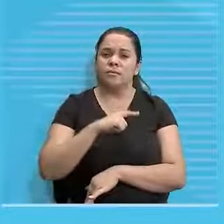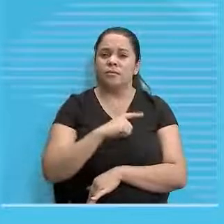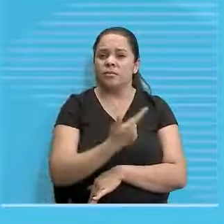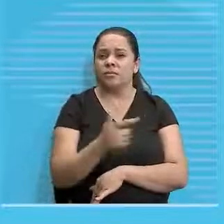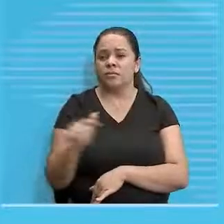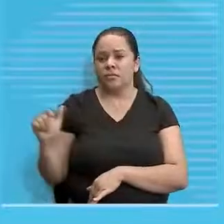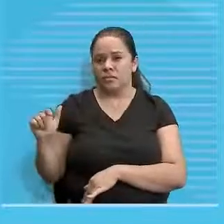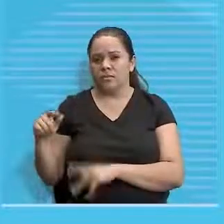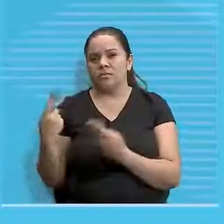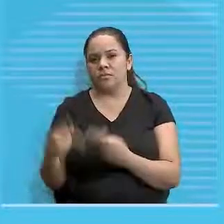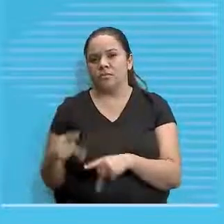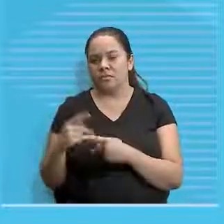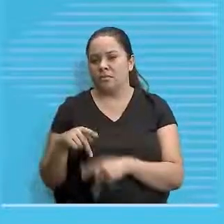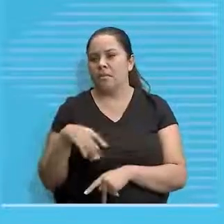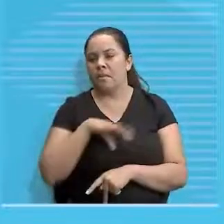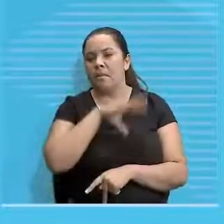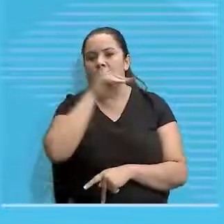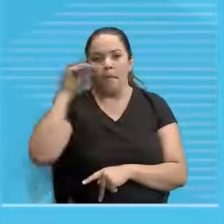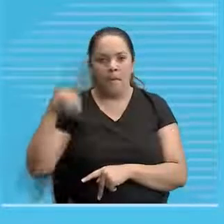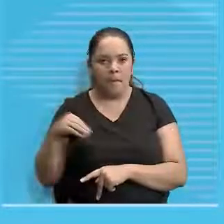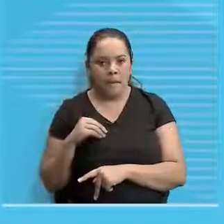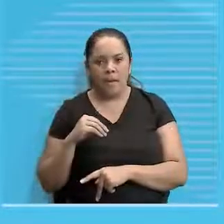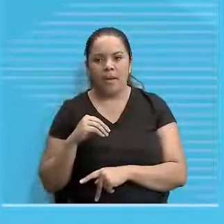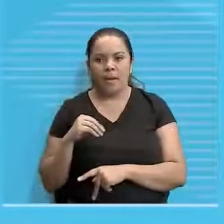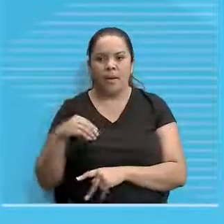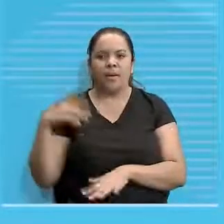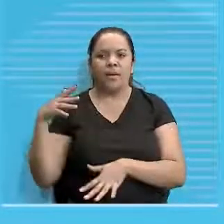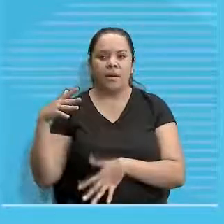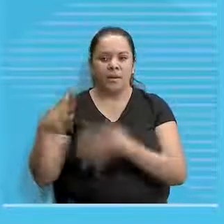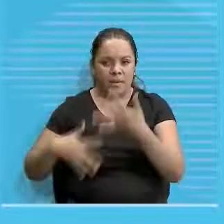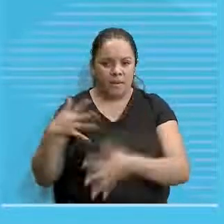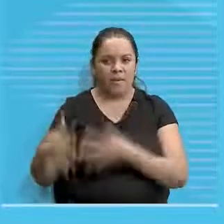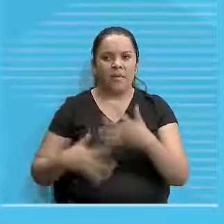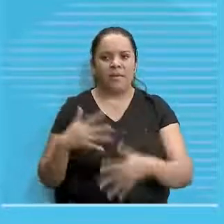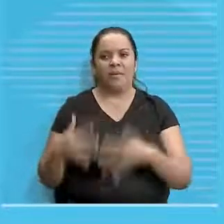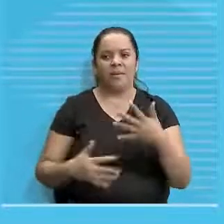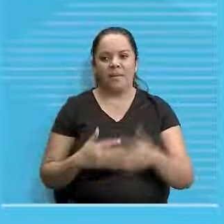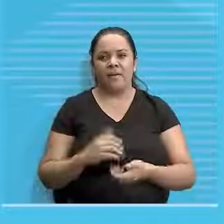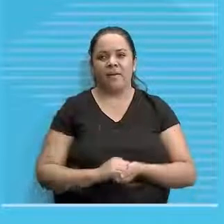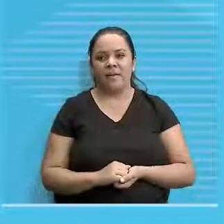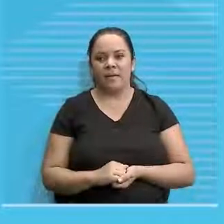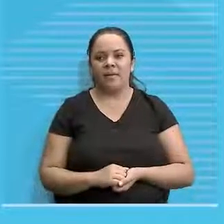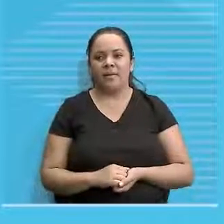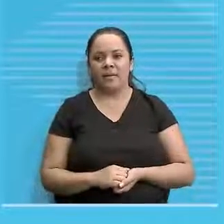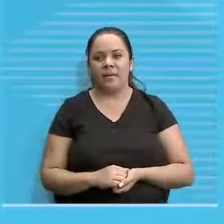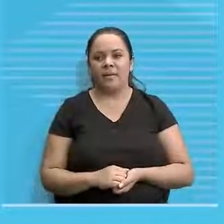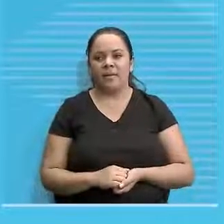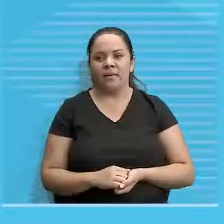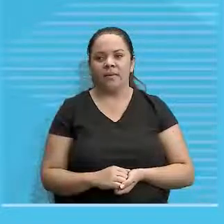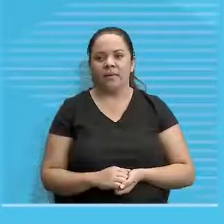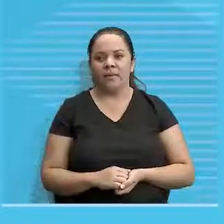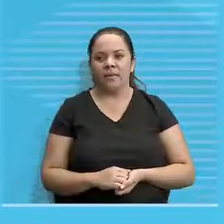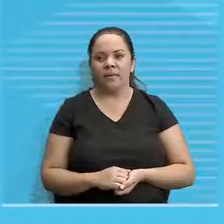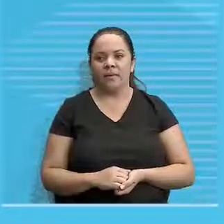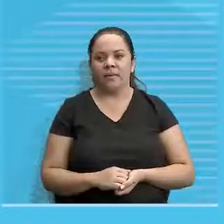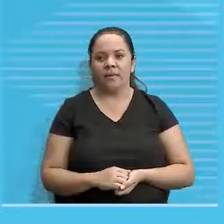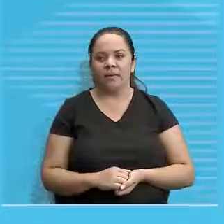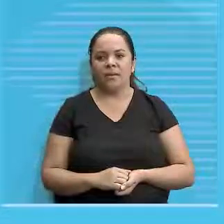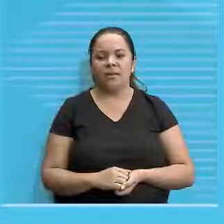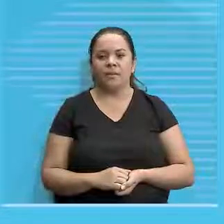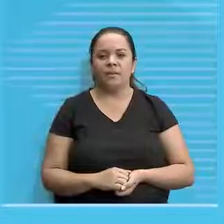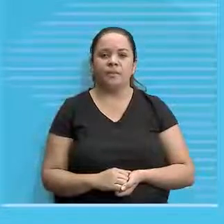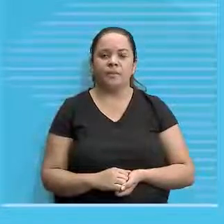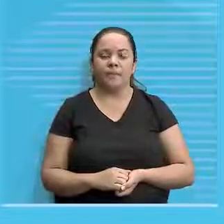né? Então, para vocês verem como a gente tem uma diversidade cultural muito grande dentro do próprio estado que a